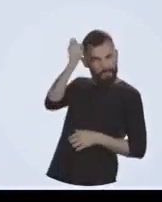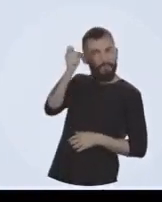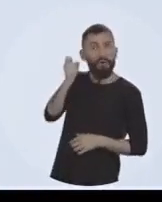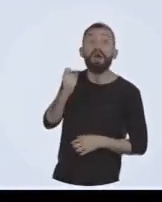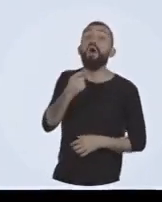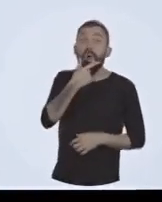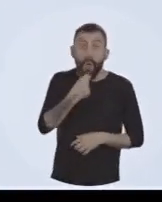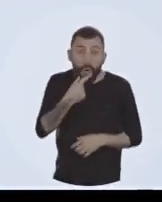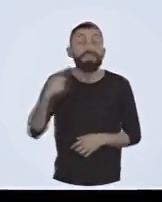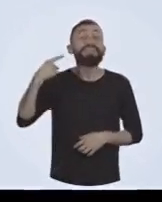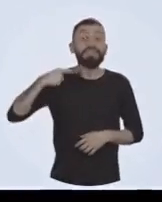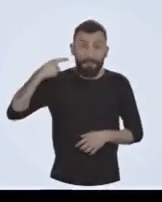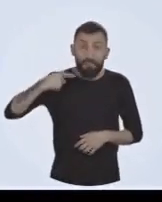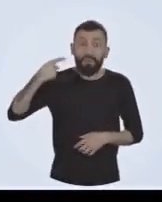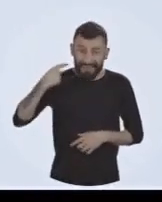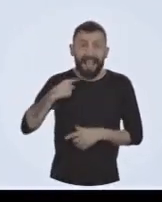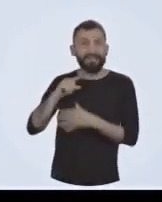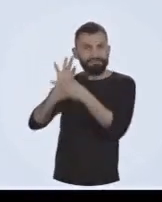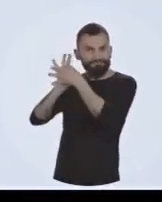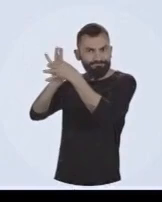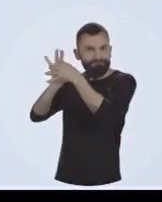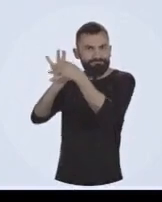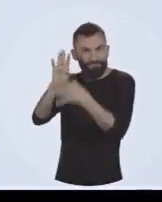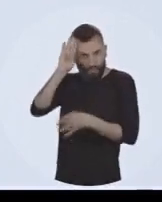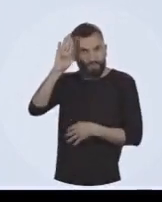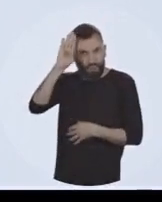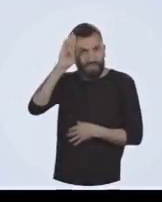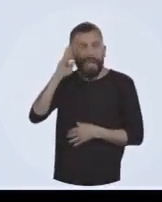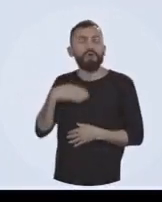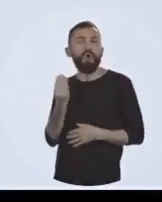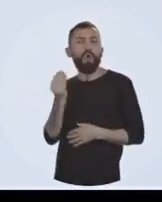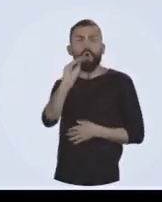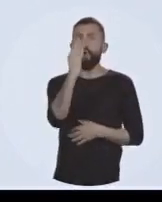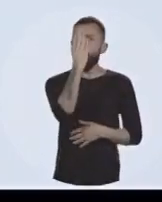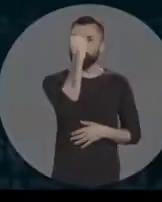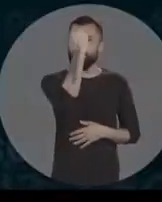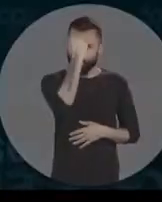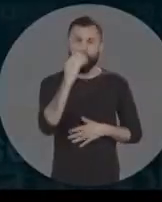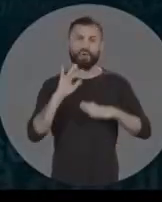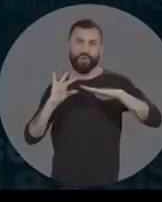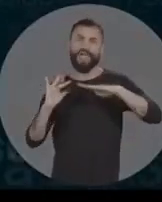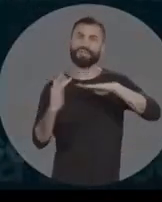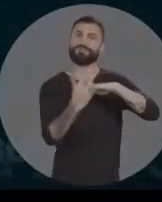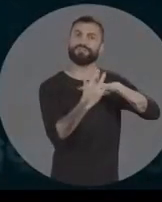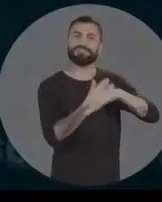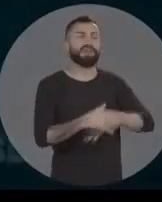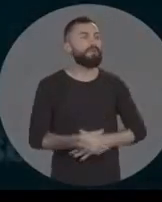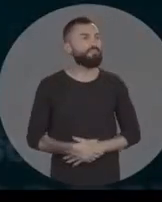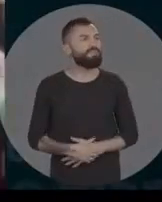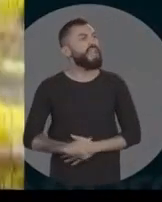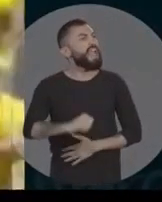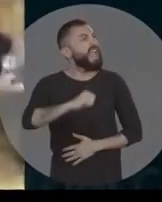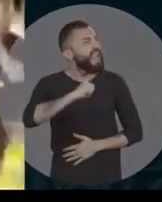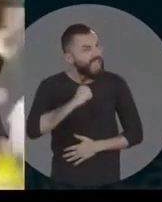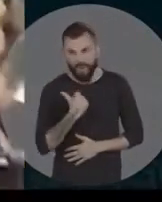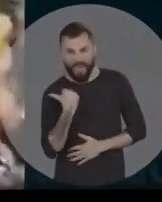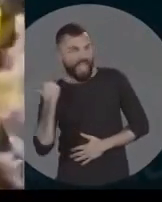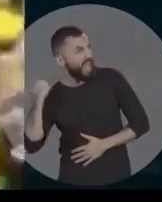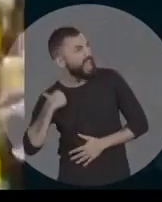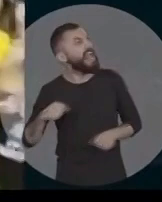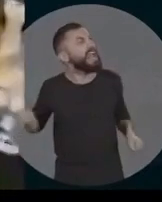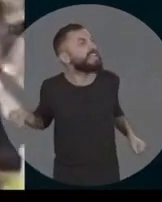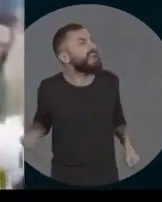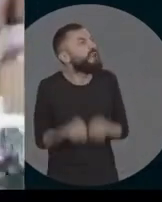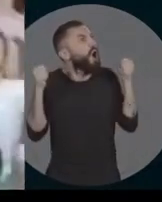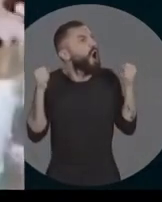deputado ligado a Bolsonaro, que postou a foto com orgulho em suas redes sociais. Eu e Daniel